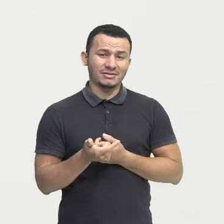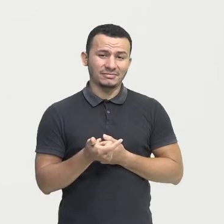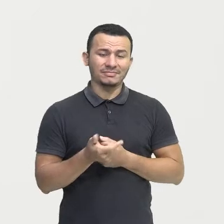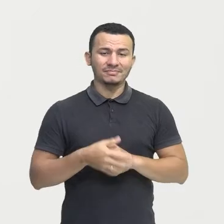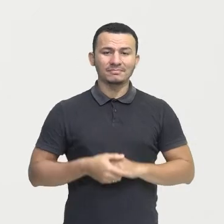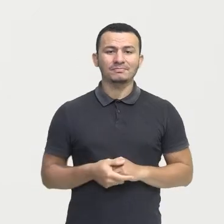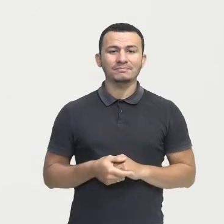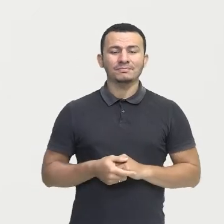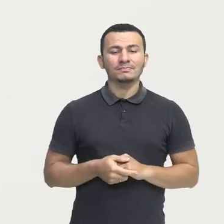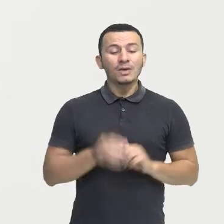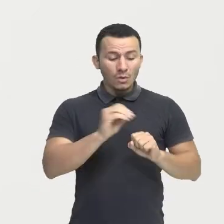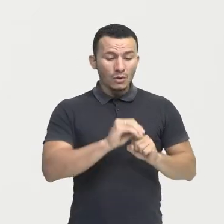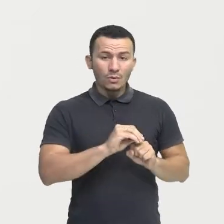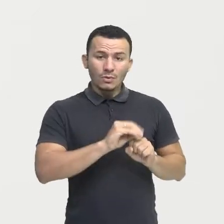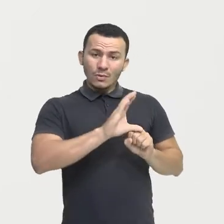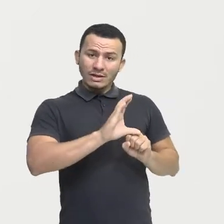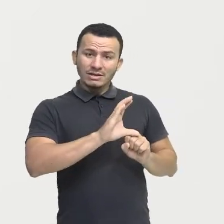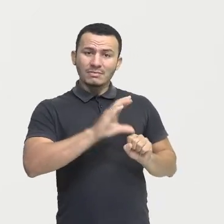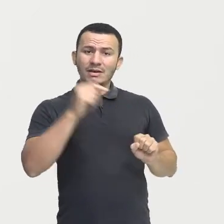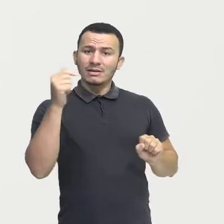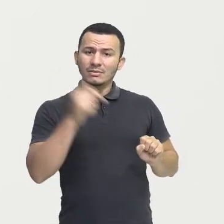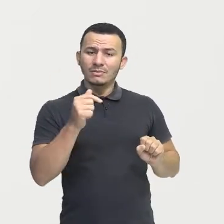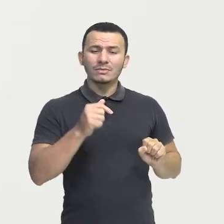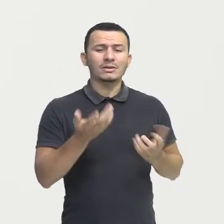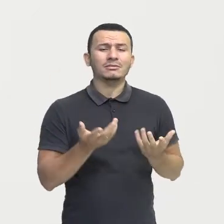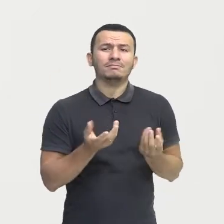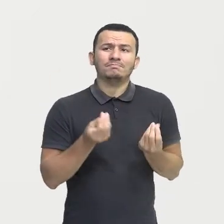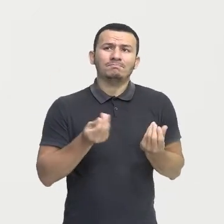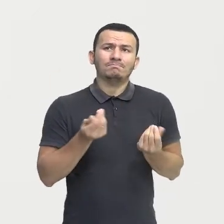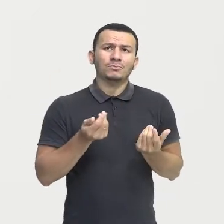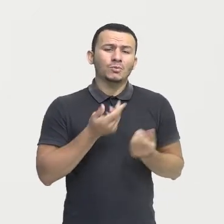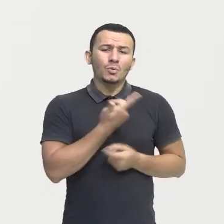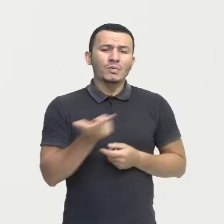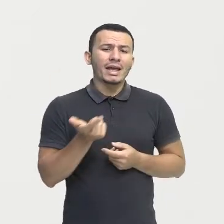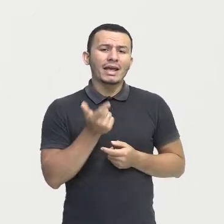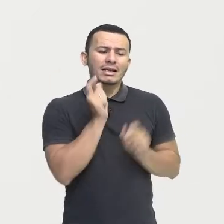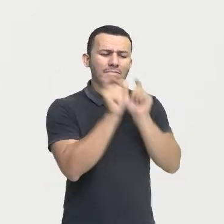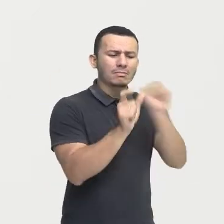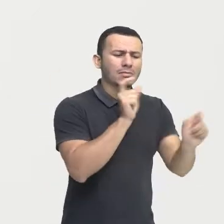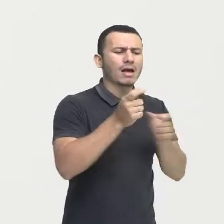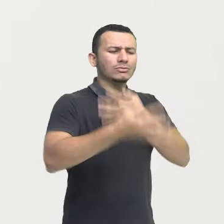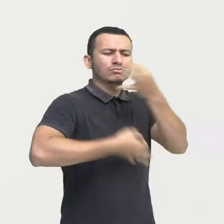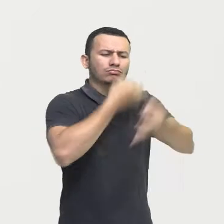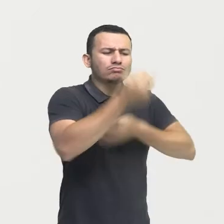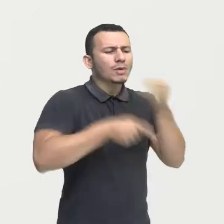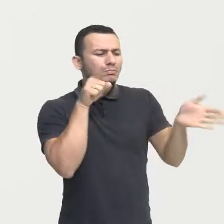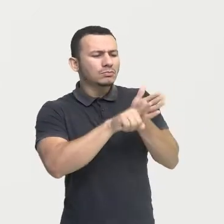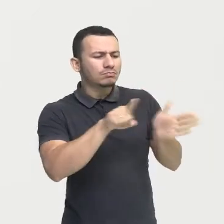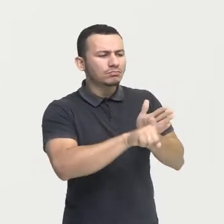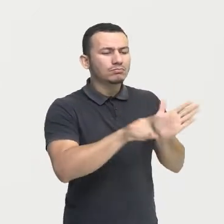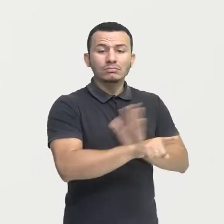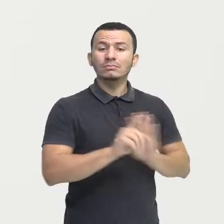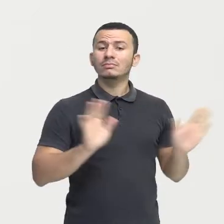Então, é um conhecimento que não faz grandes críticas às coisas, que não faz muitas perguntas,